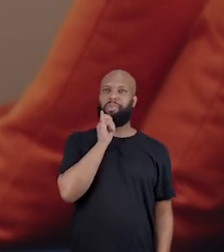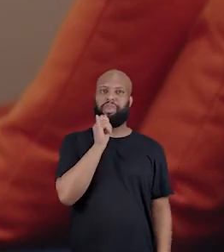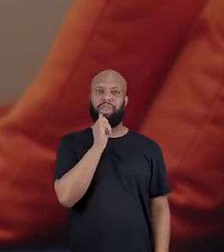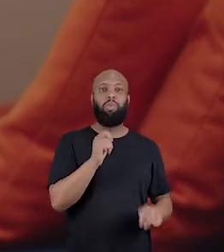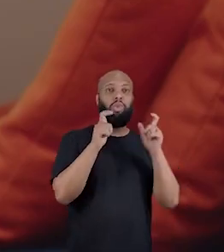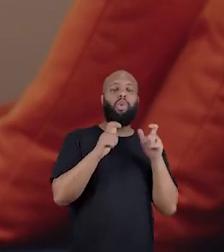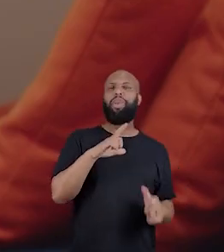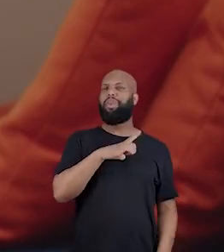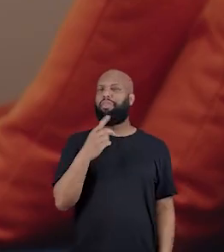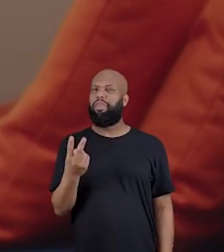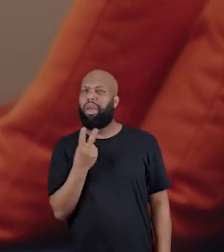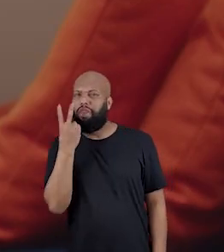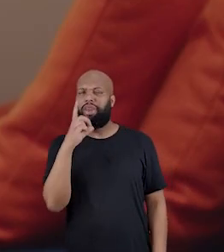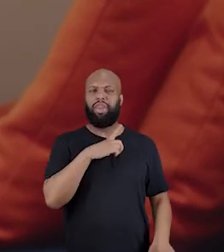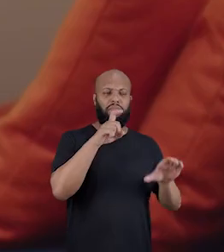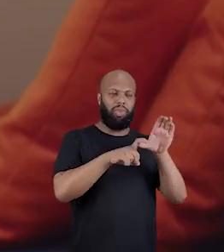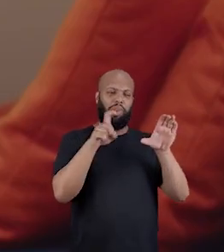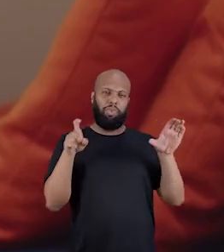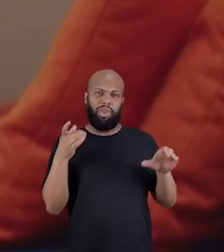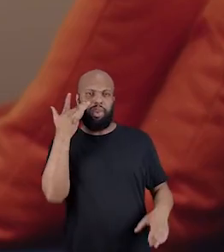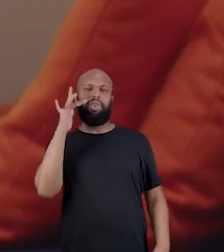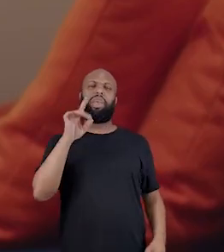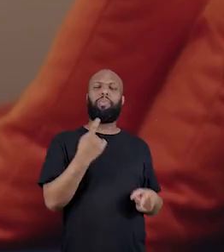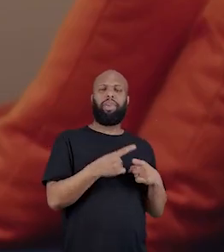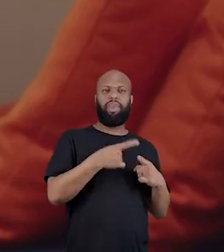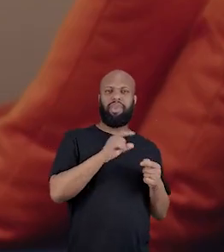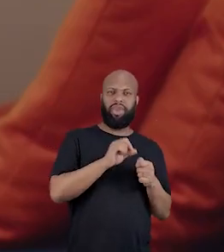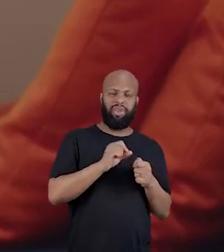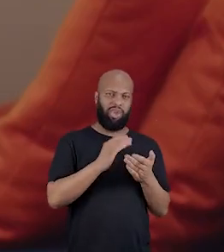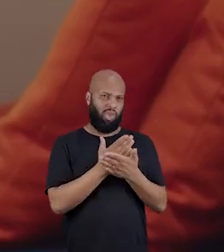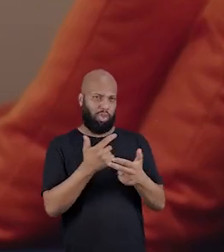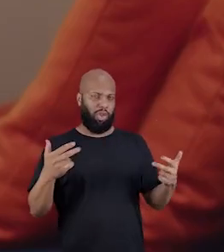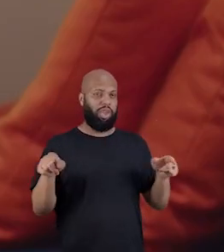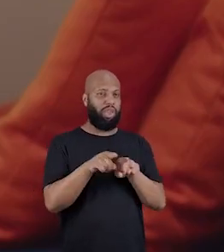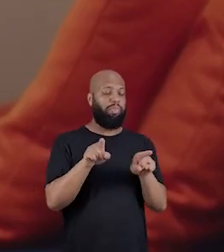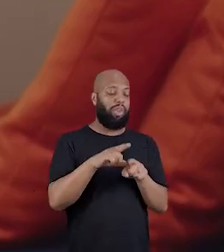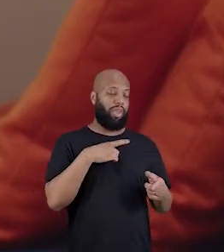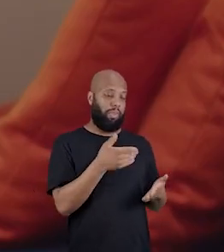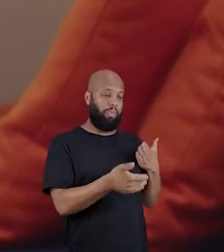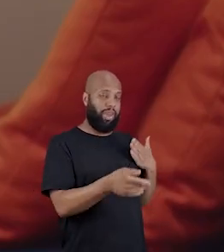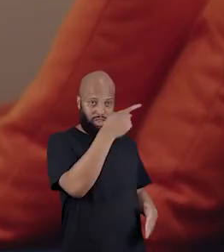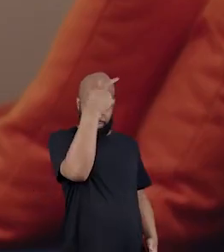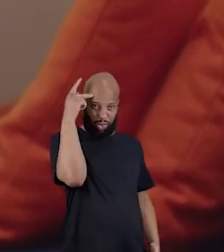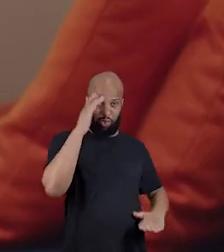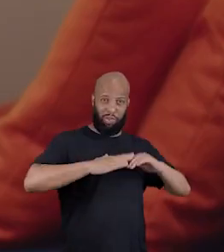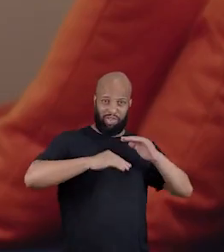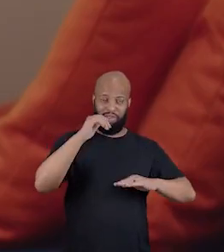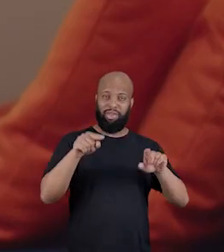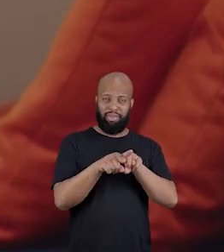agrego valor, qual que é o meu propósito, você tem tanta autonomia que você nem sabe para que você está fazendo alguma coisa, também impacta a perda de talentos.